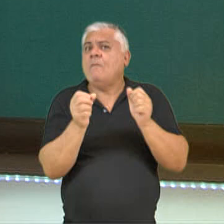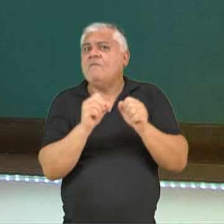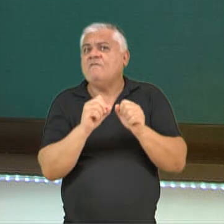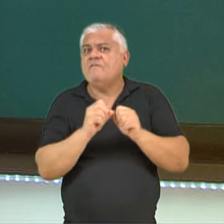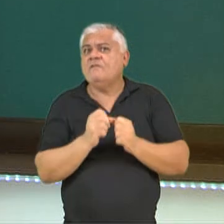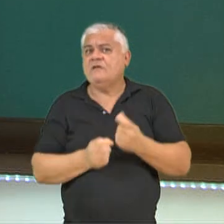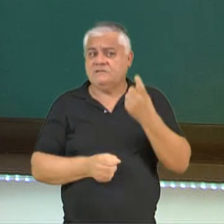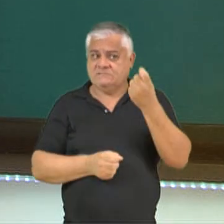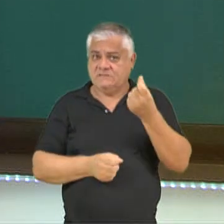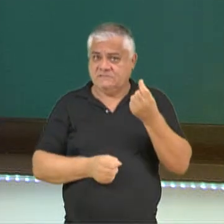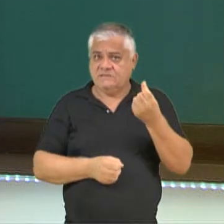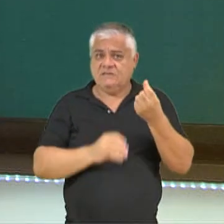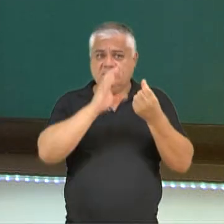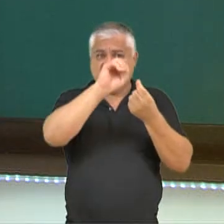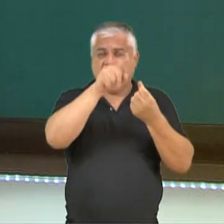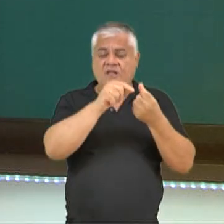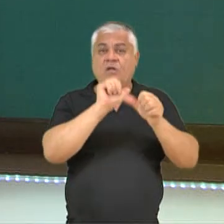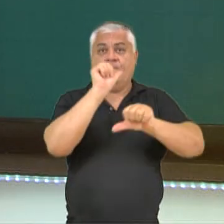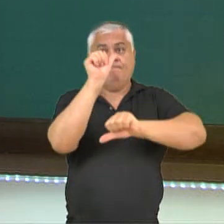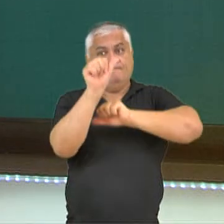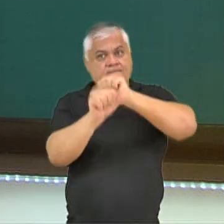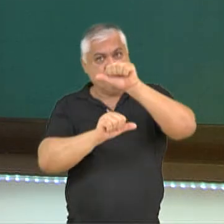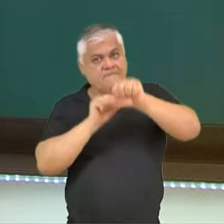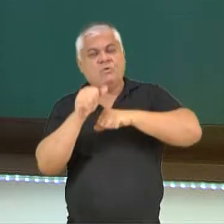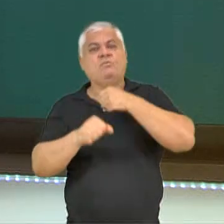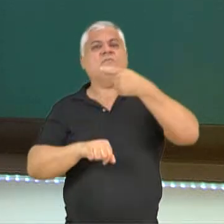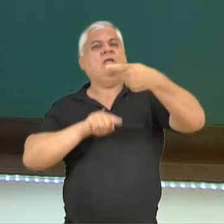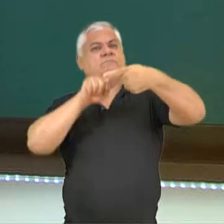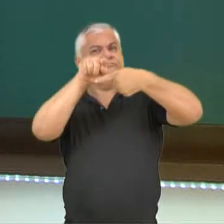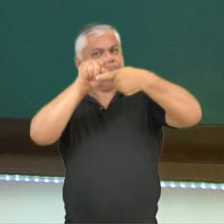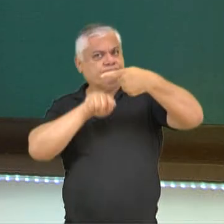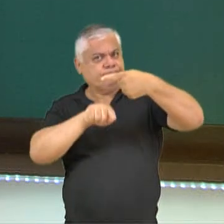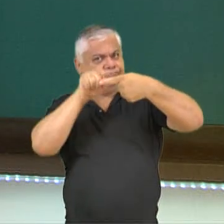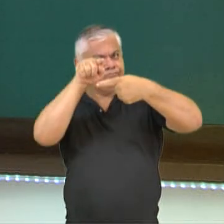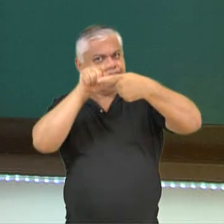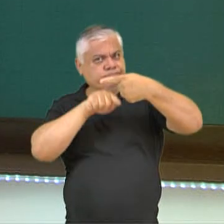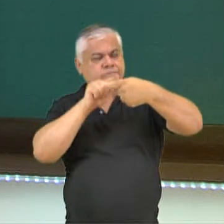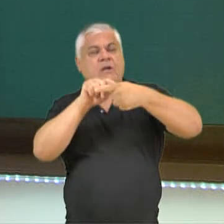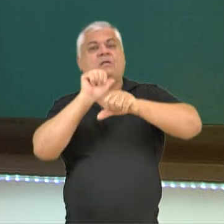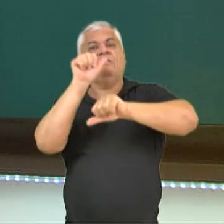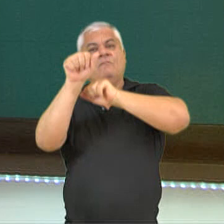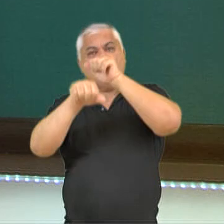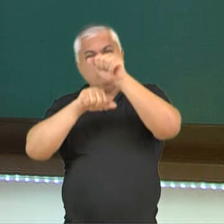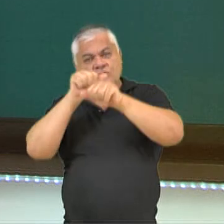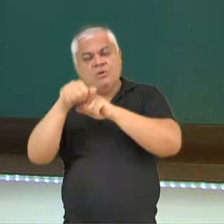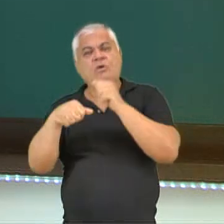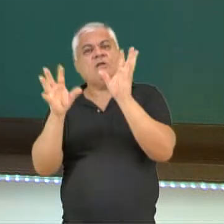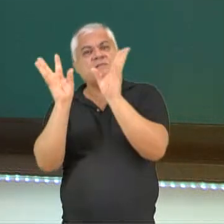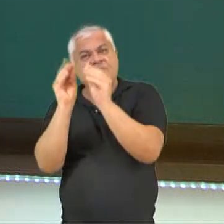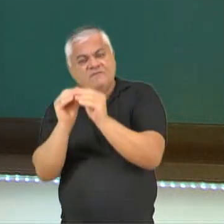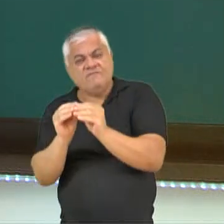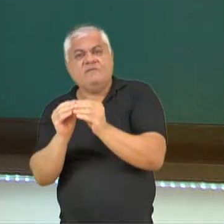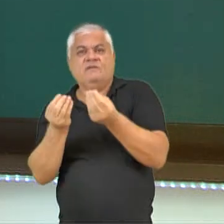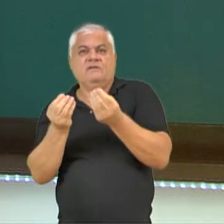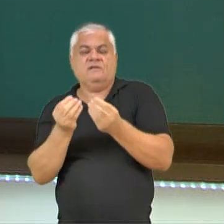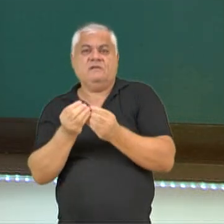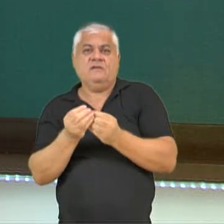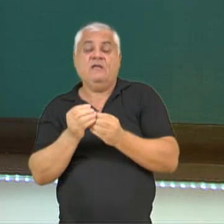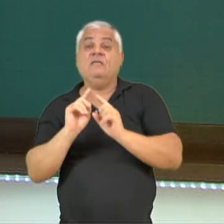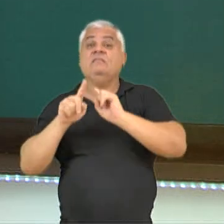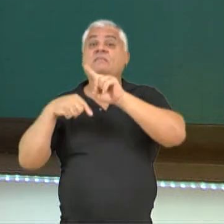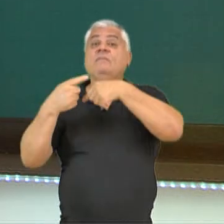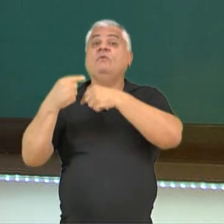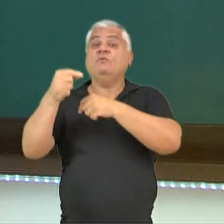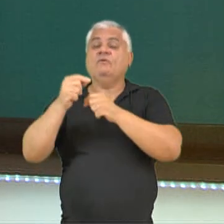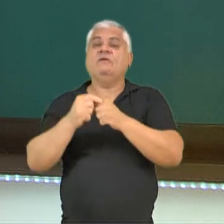tem seguido? Transforma o decimal em fração, e esta fração, se der para simplificar, simplifica. Aí